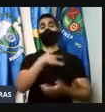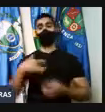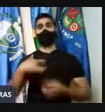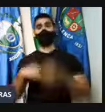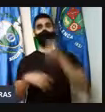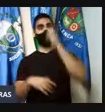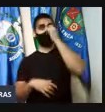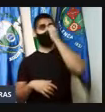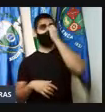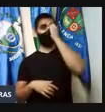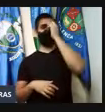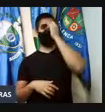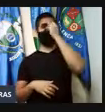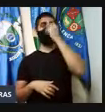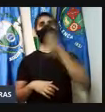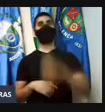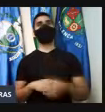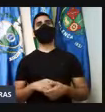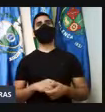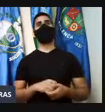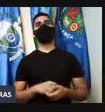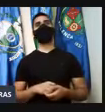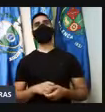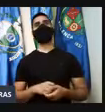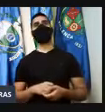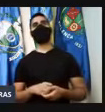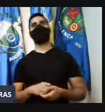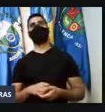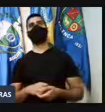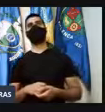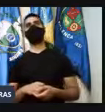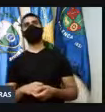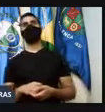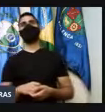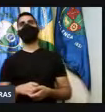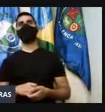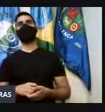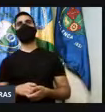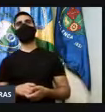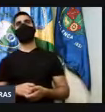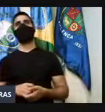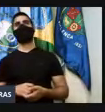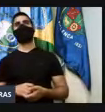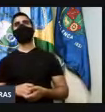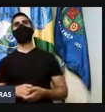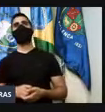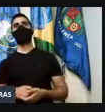inserido. Paulo Magalhães Graça. Senhor presidente, eu vou ficar com o convite,